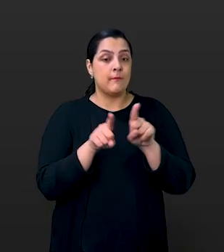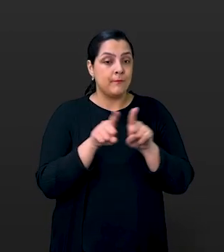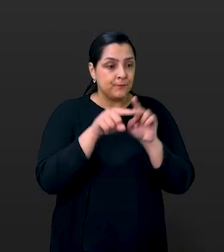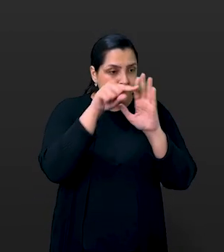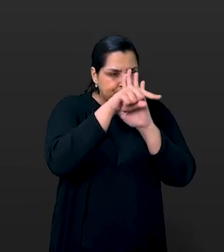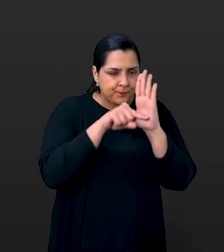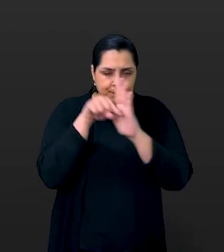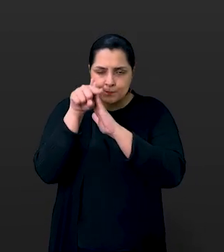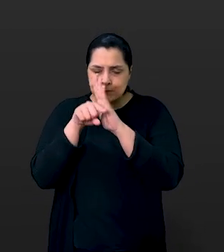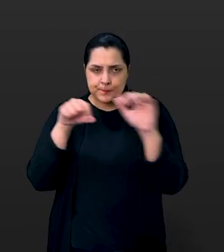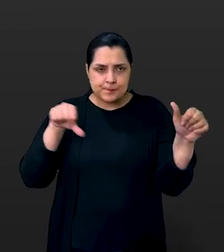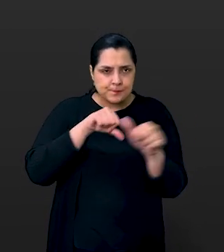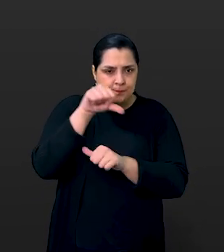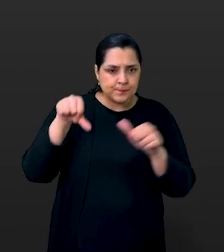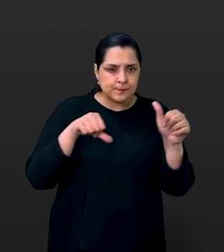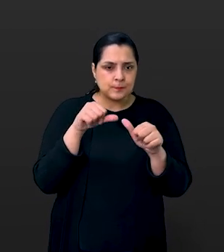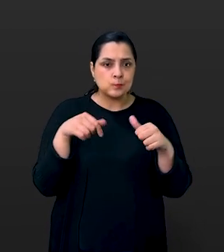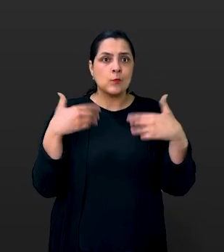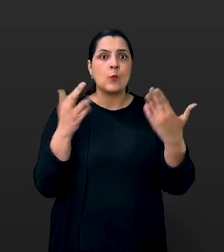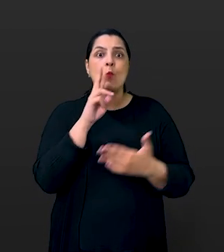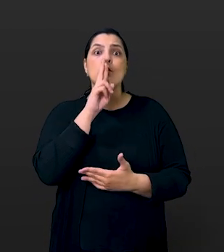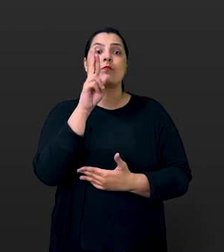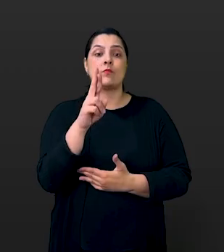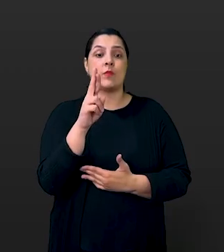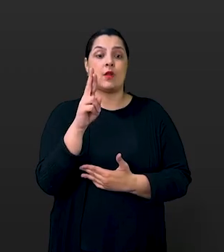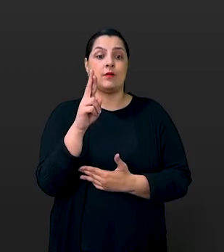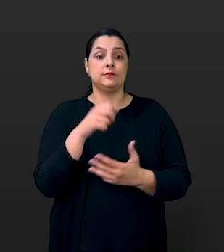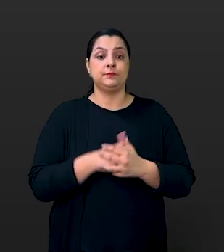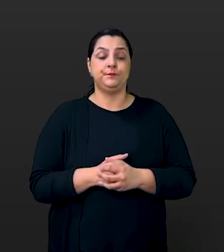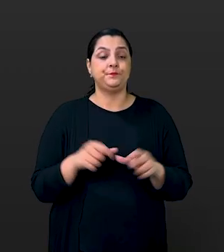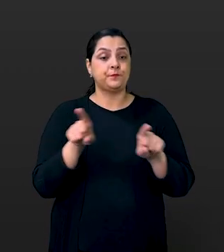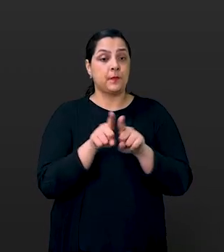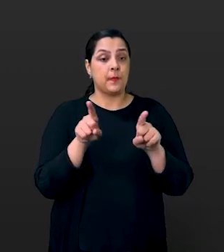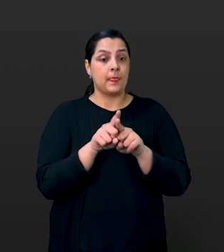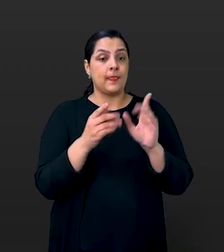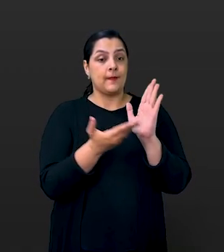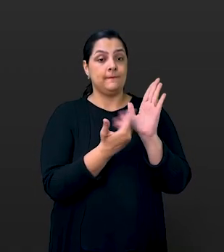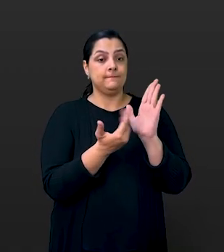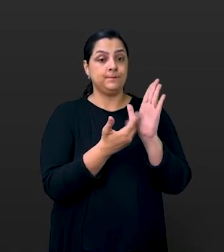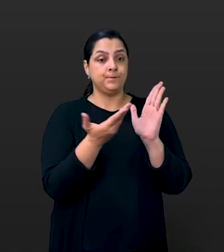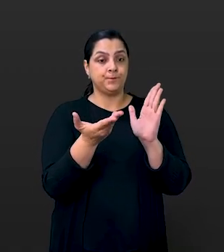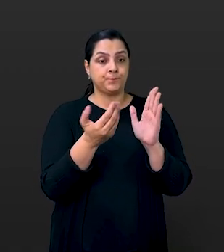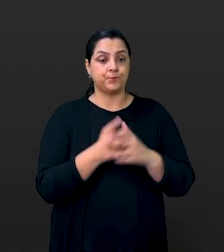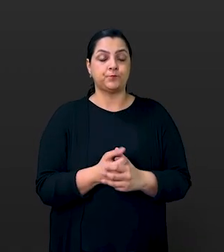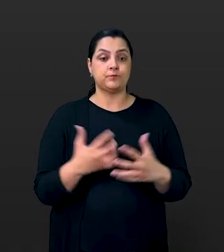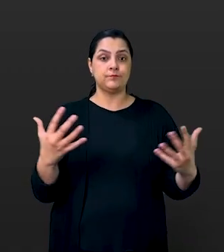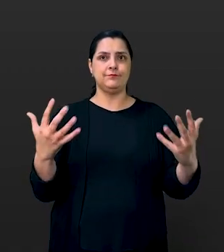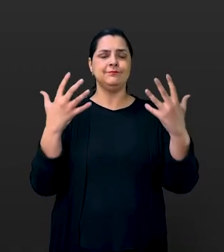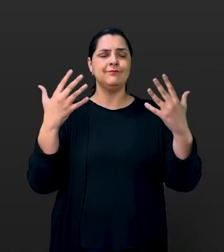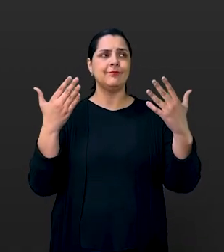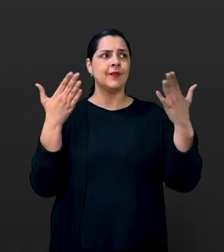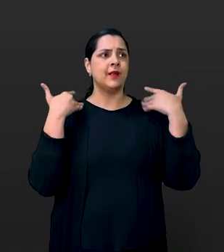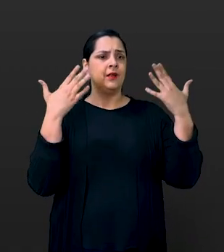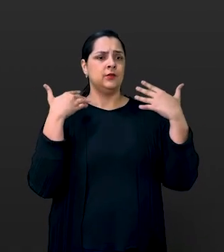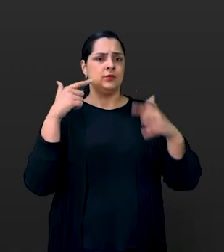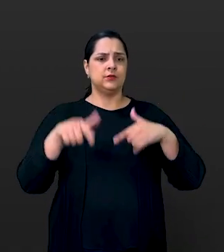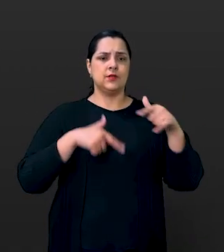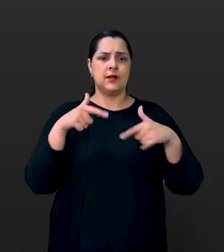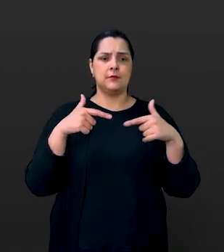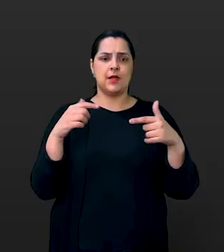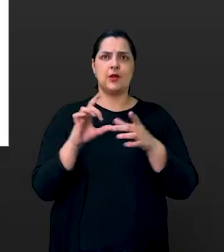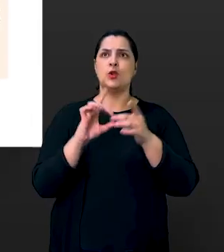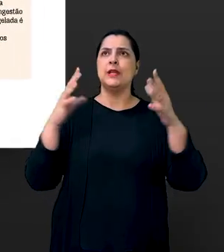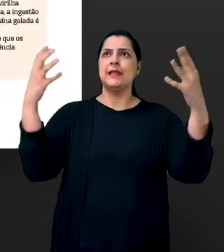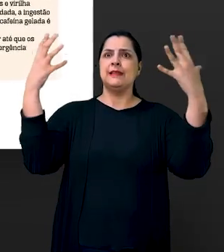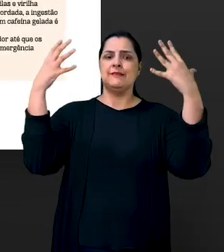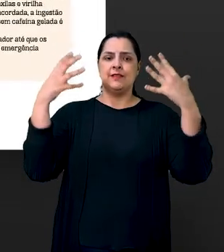de estudar os impactos das mudanças climáticas no ambiente laboral, lançou a cartilha Exposição ao Calor em Trabalhos